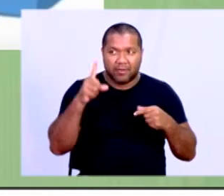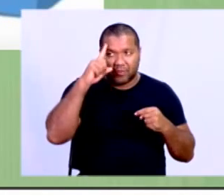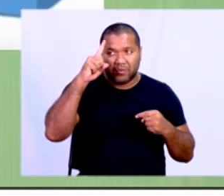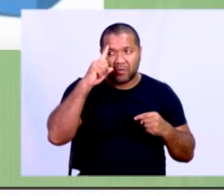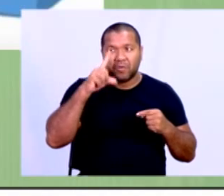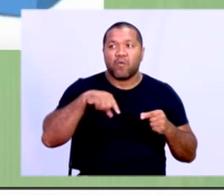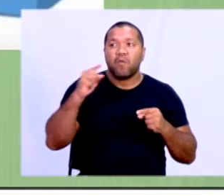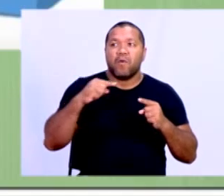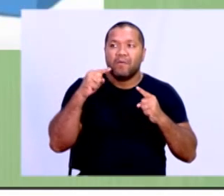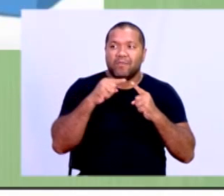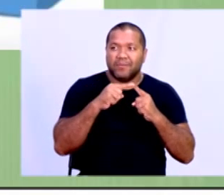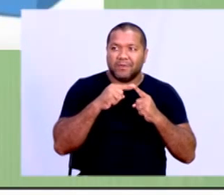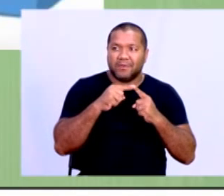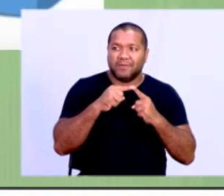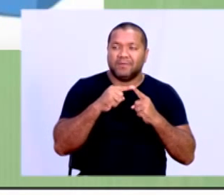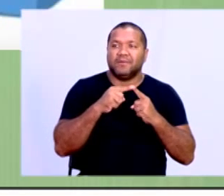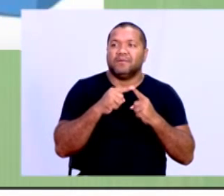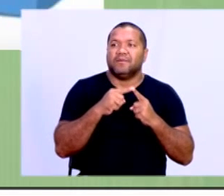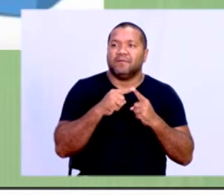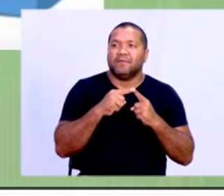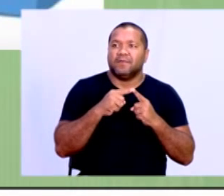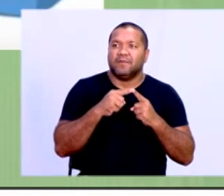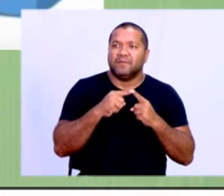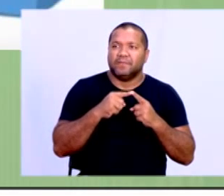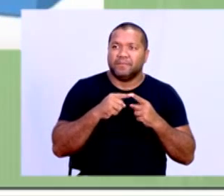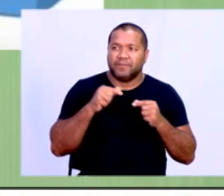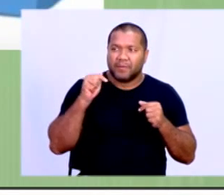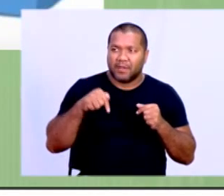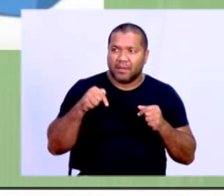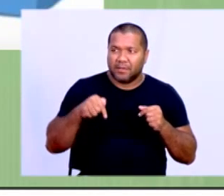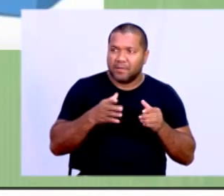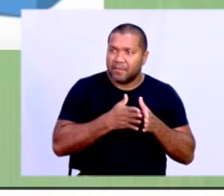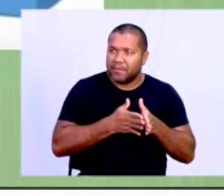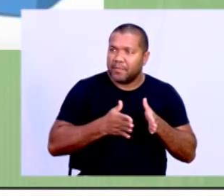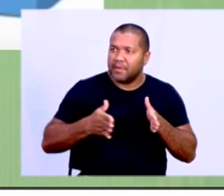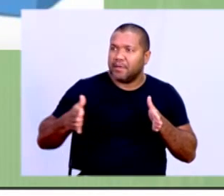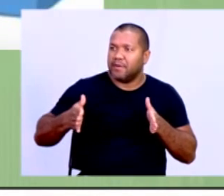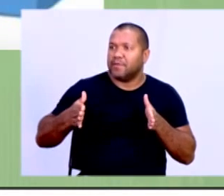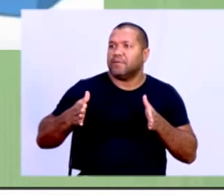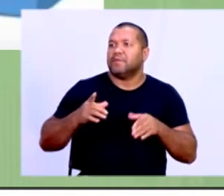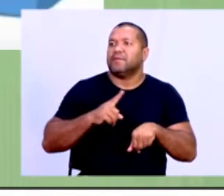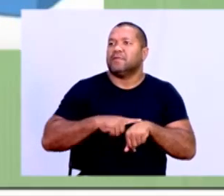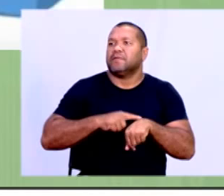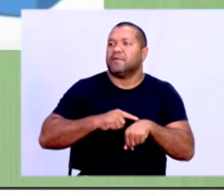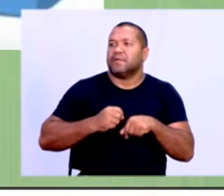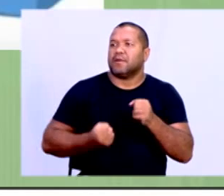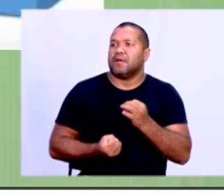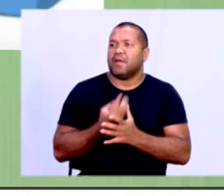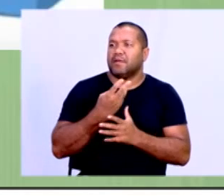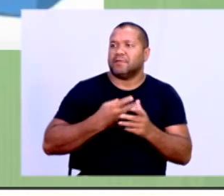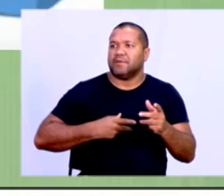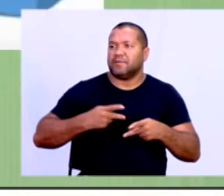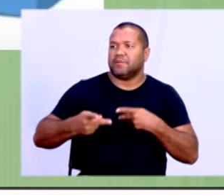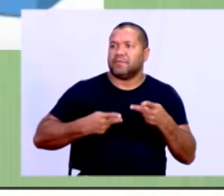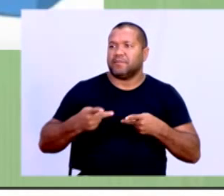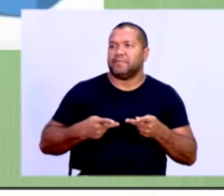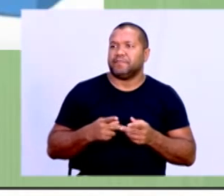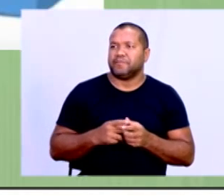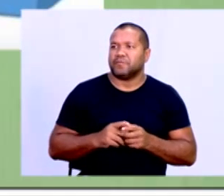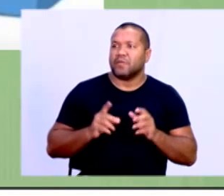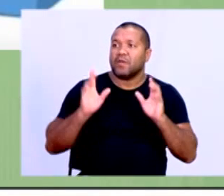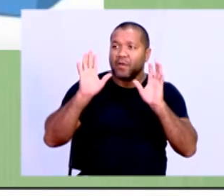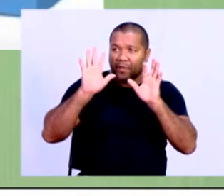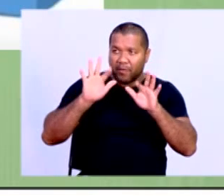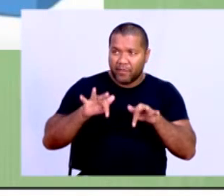a meta que ele vai ter que atingir durante esse período, durante esse tempo. Terminou a fase,